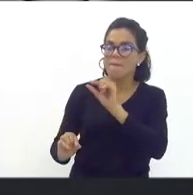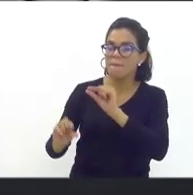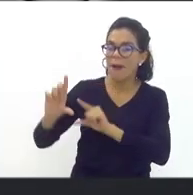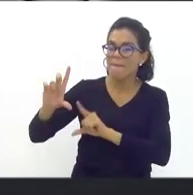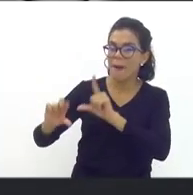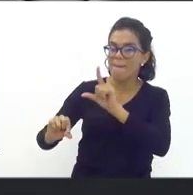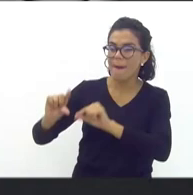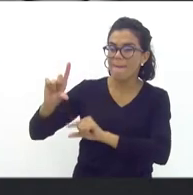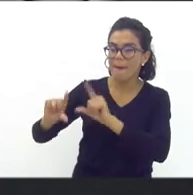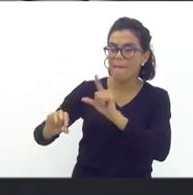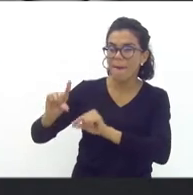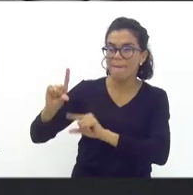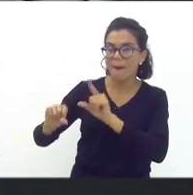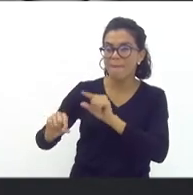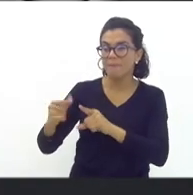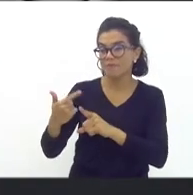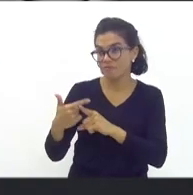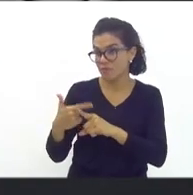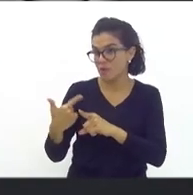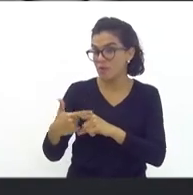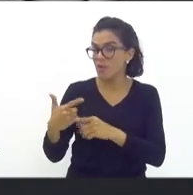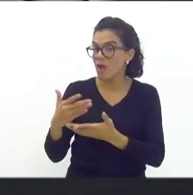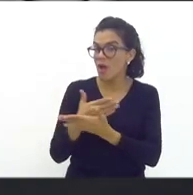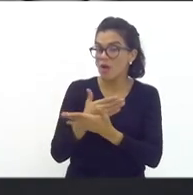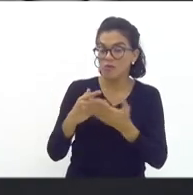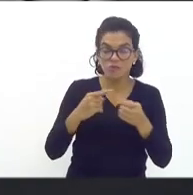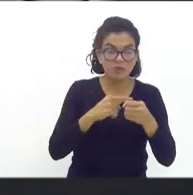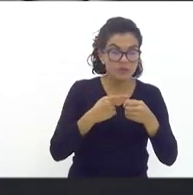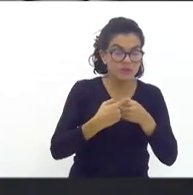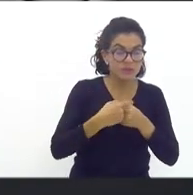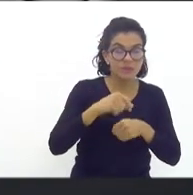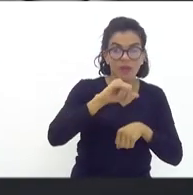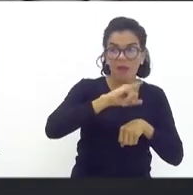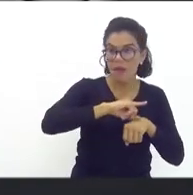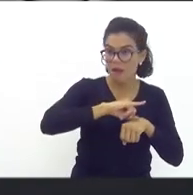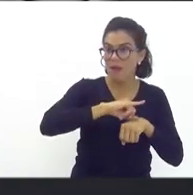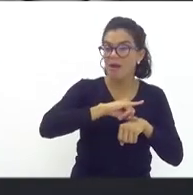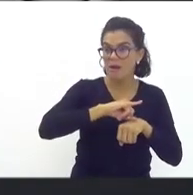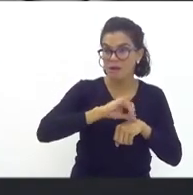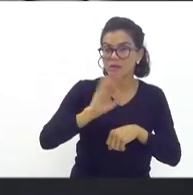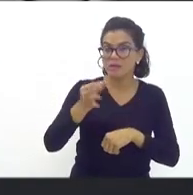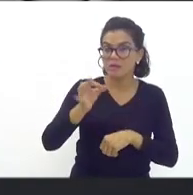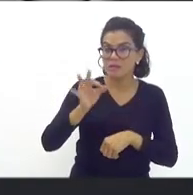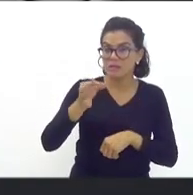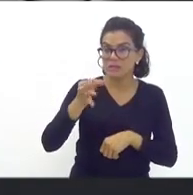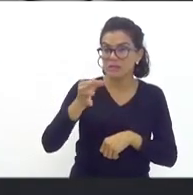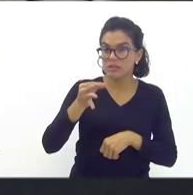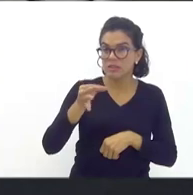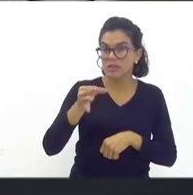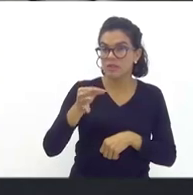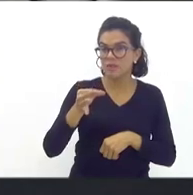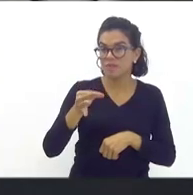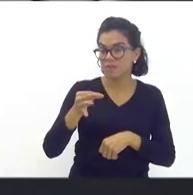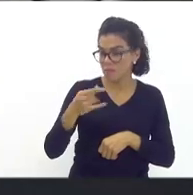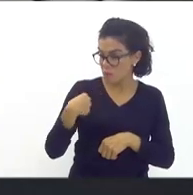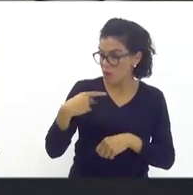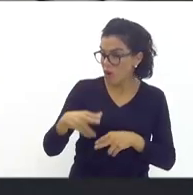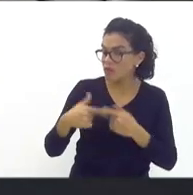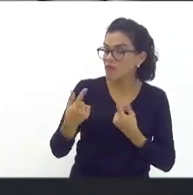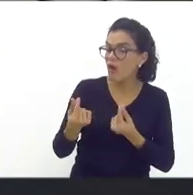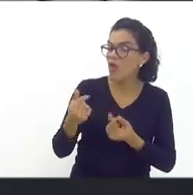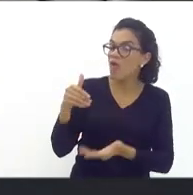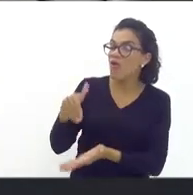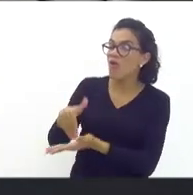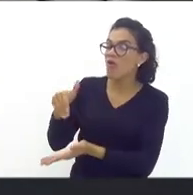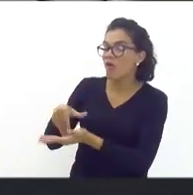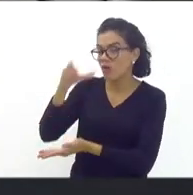do Rio de Janeiro né de alguns municípios da capital né o consumidor final Mas